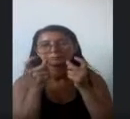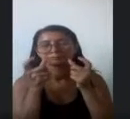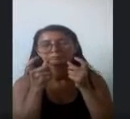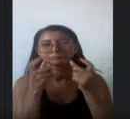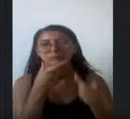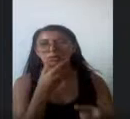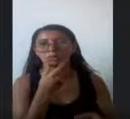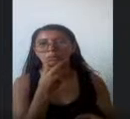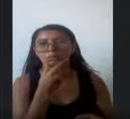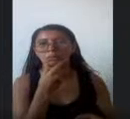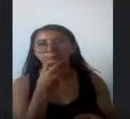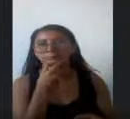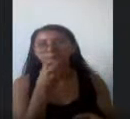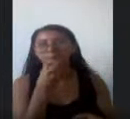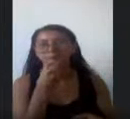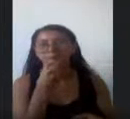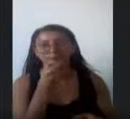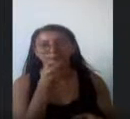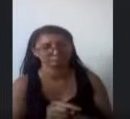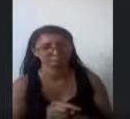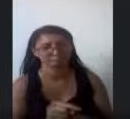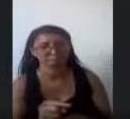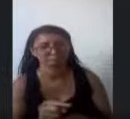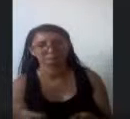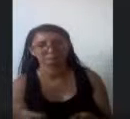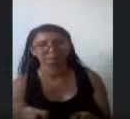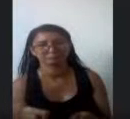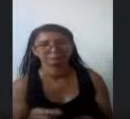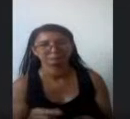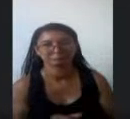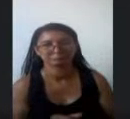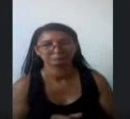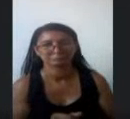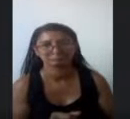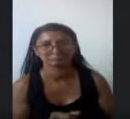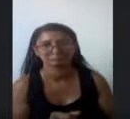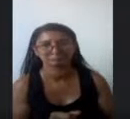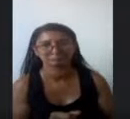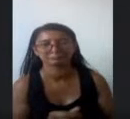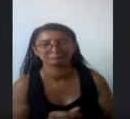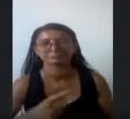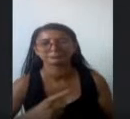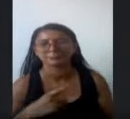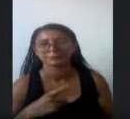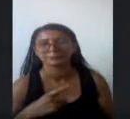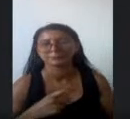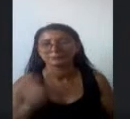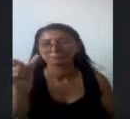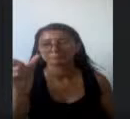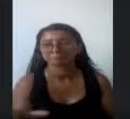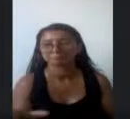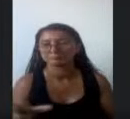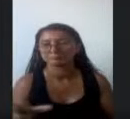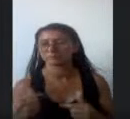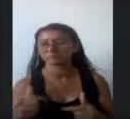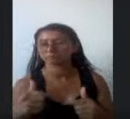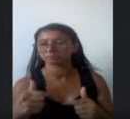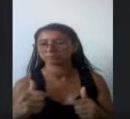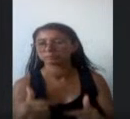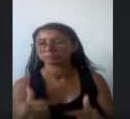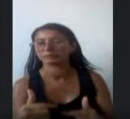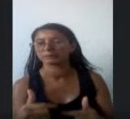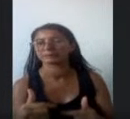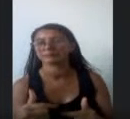né? Mas ainda pouco a atitude deles em buscar depois disso, né? Então, acho que talvez a gente